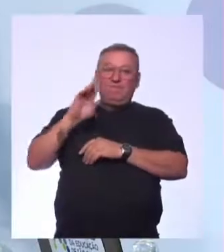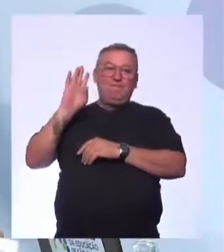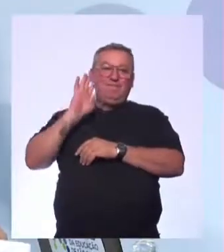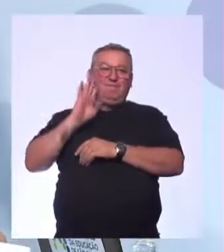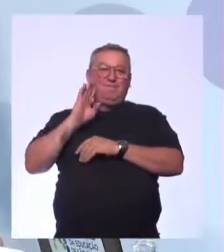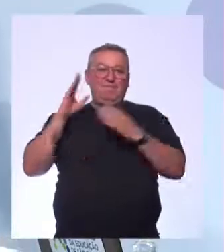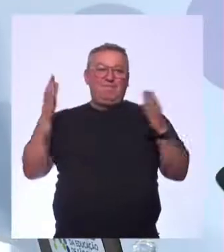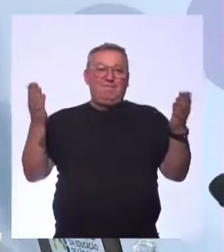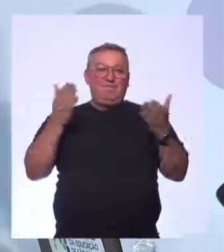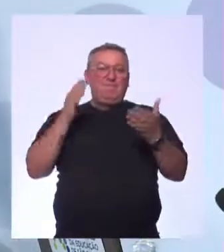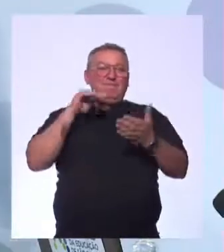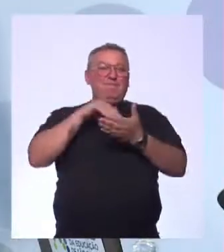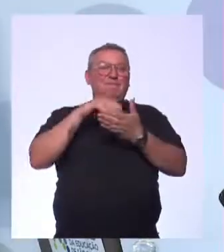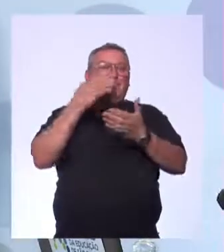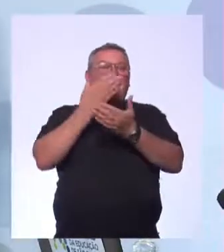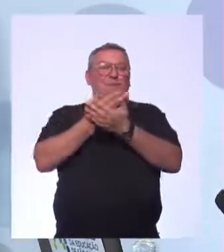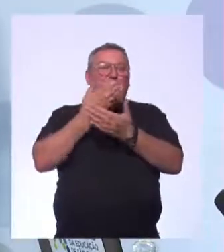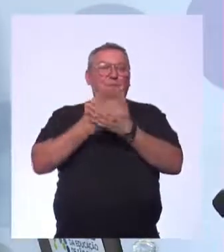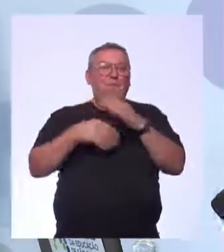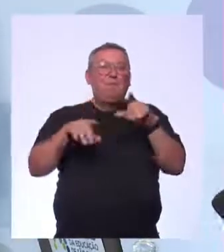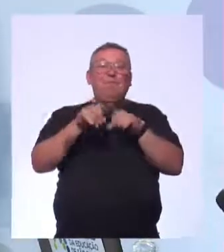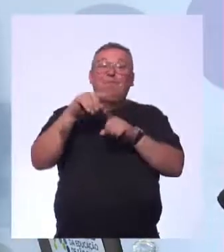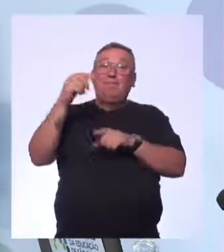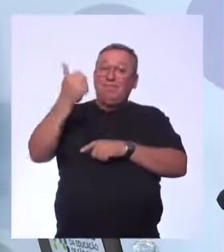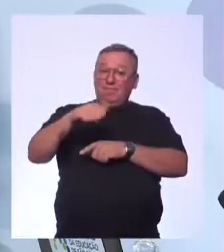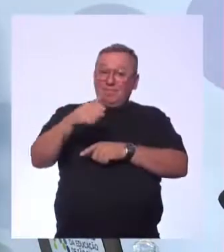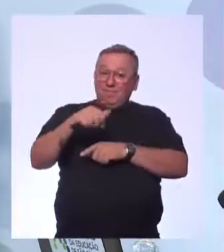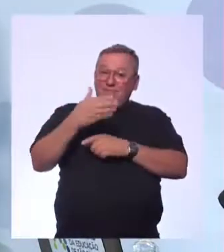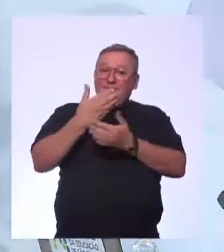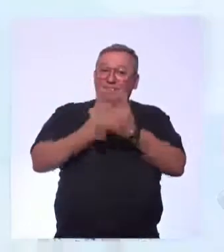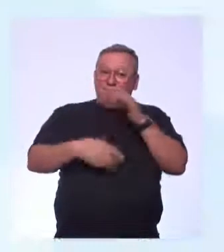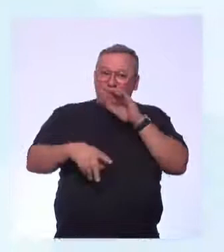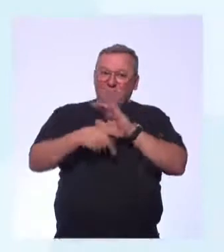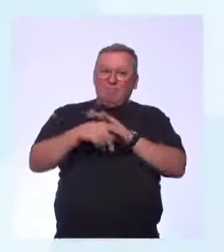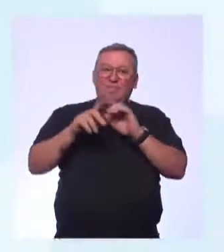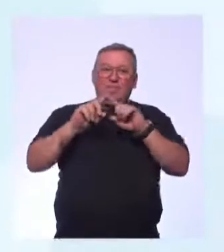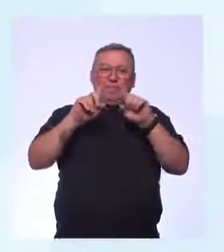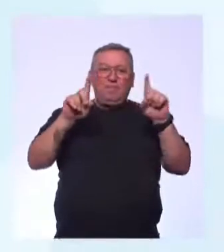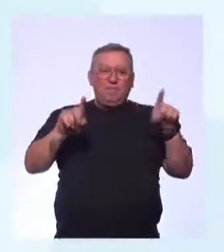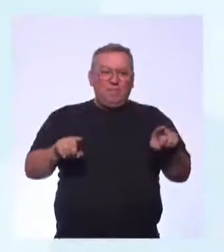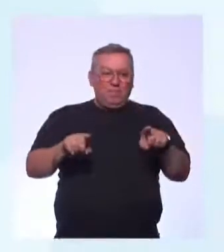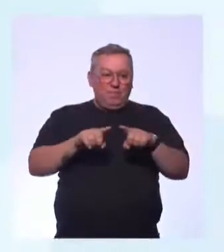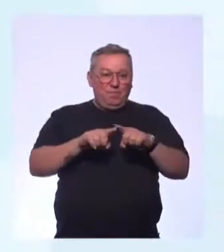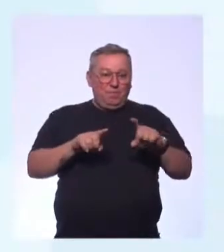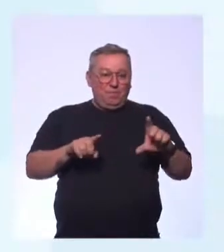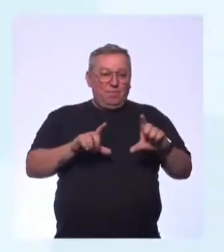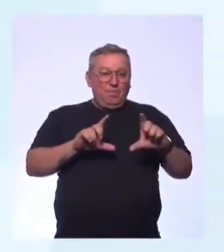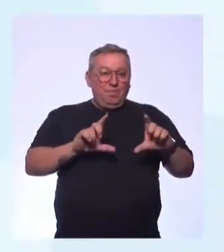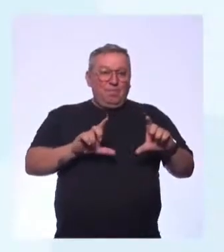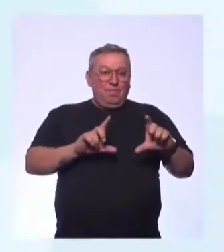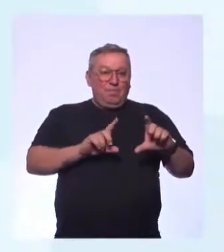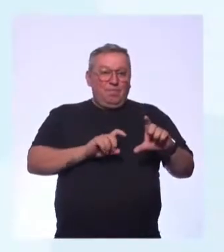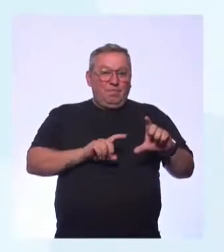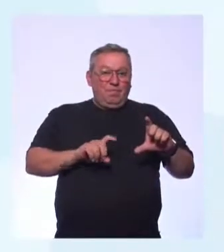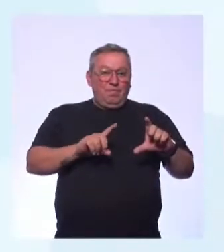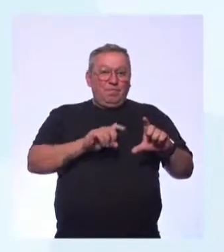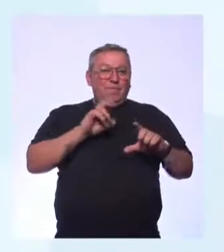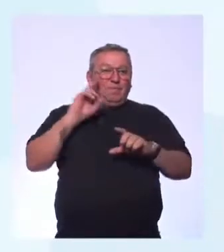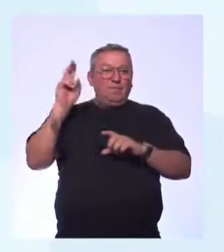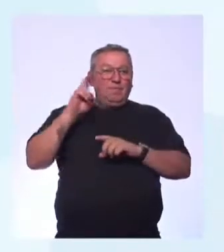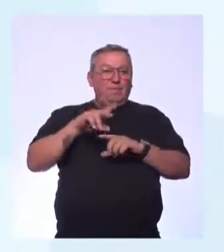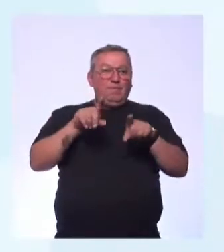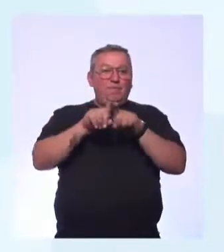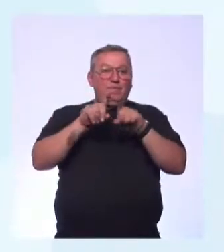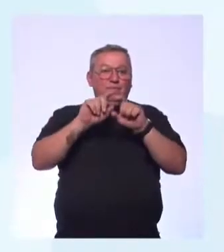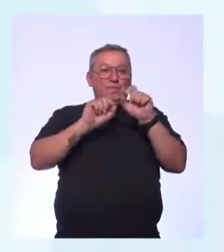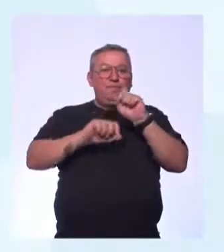no final das aulas, vocês podem avaliar a aula de vocês. Então, eu vou colocar na tela aqui, ó. No final da aula, vocês podem